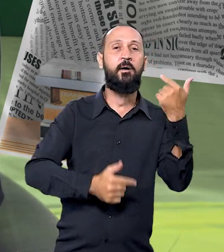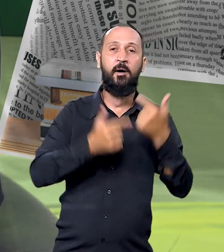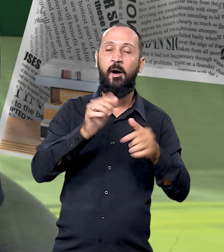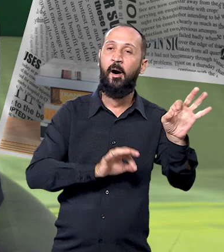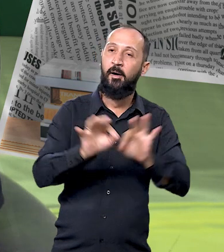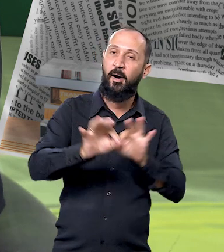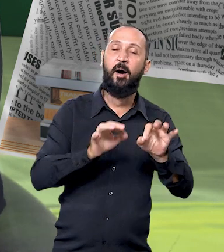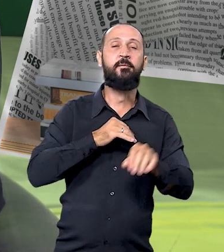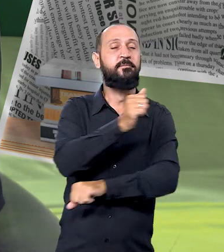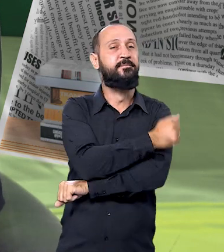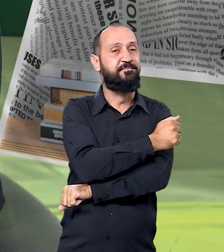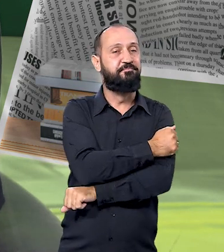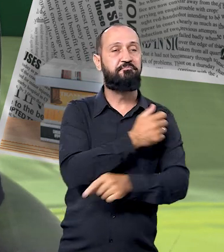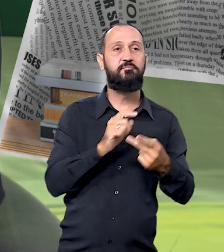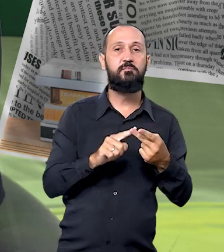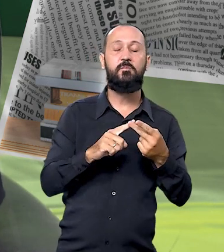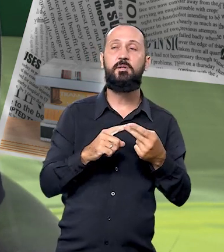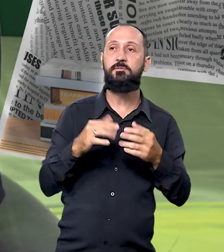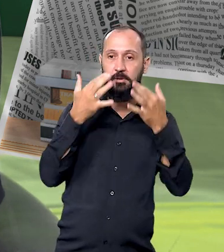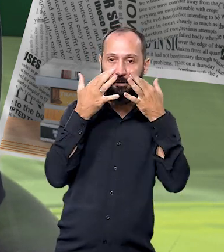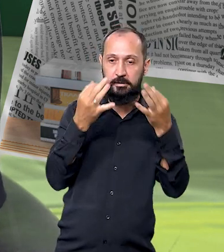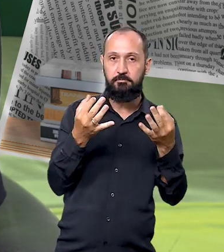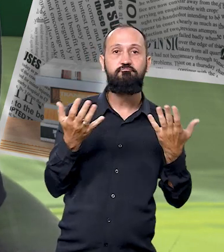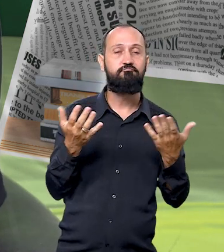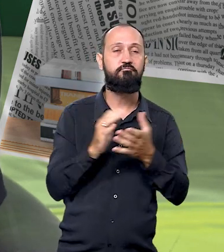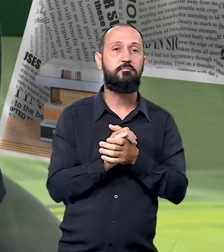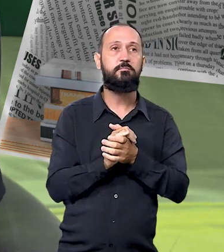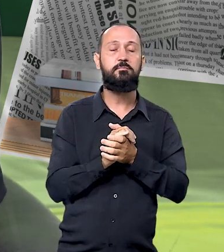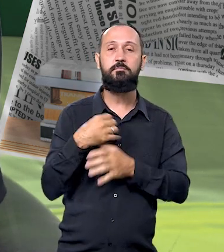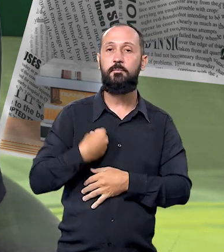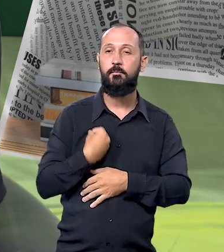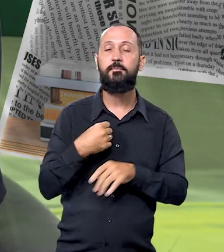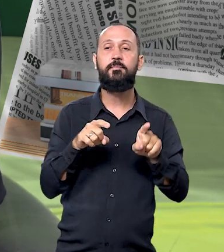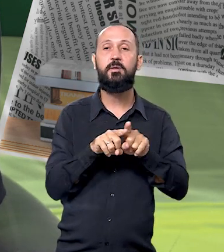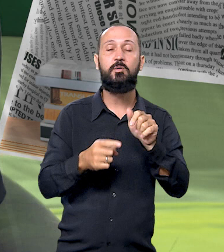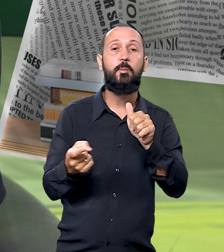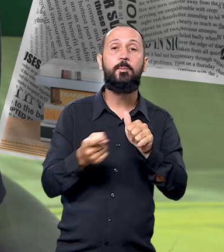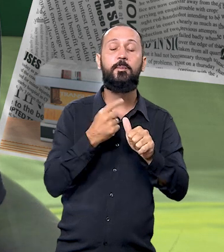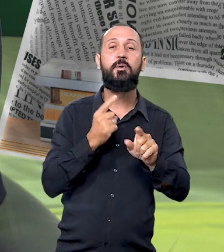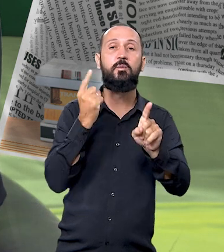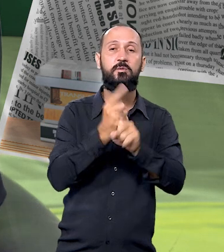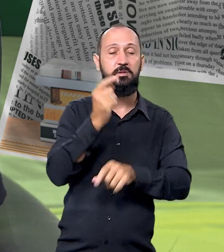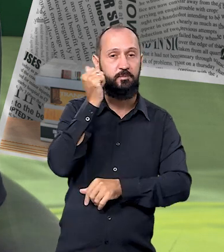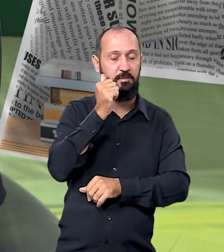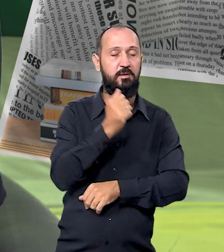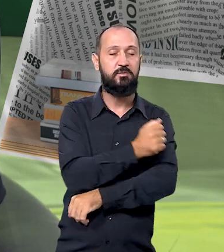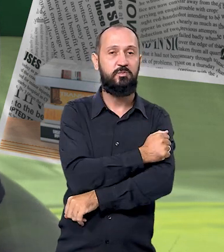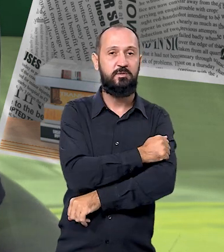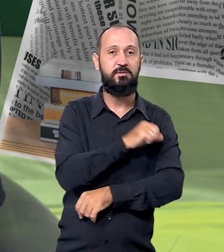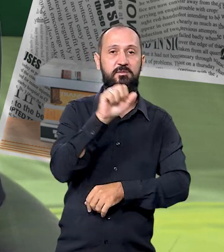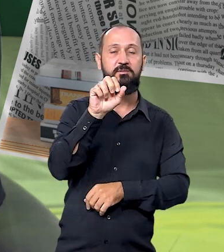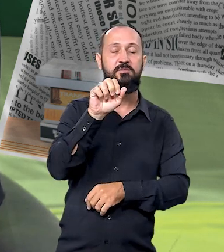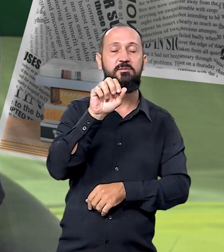discussões políticas, de organização dos estudantes, chamavam a atenção. Eu participei também do primeiro encontro das mulheres